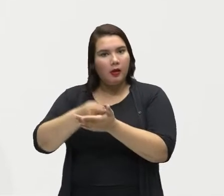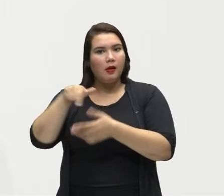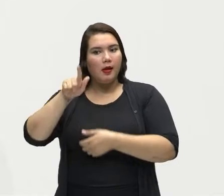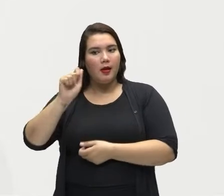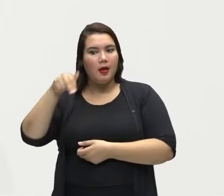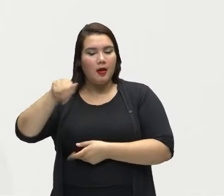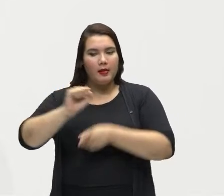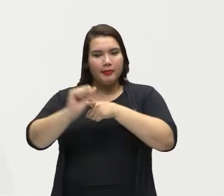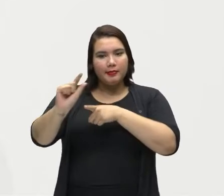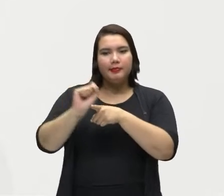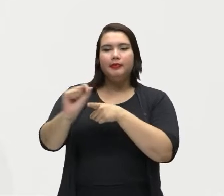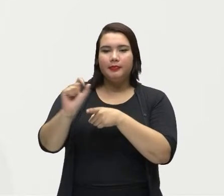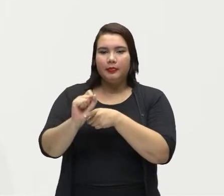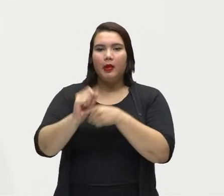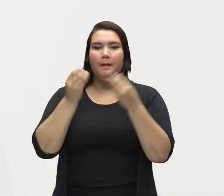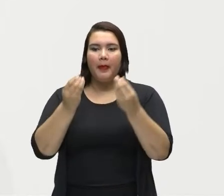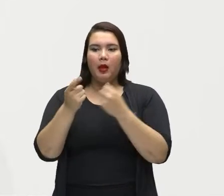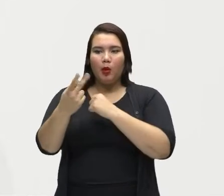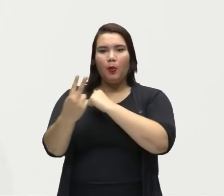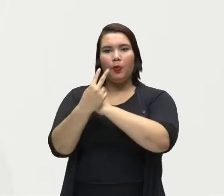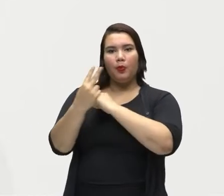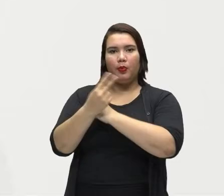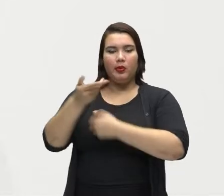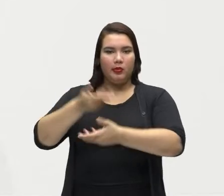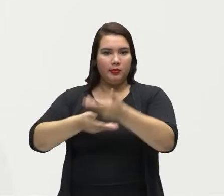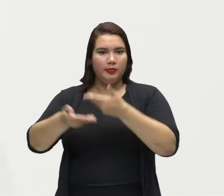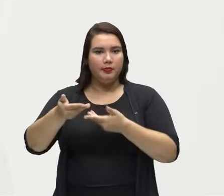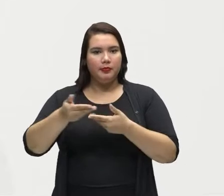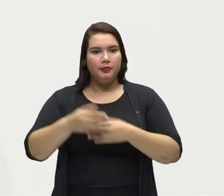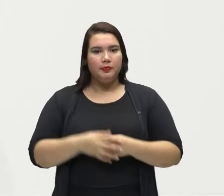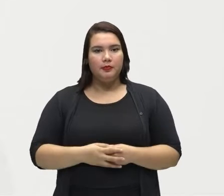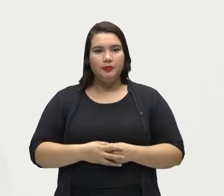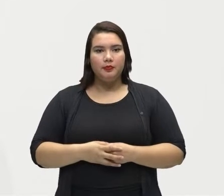para garantir a proteção.